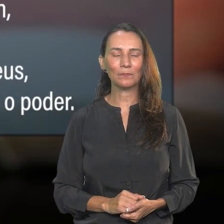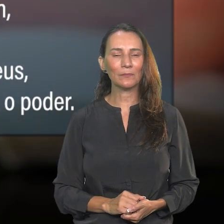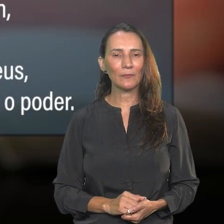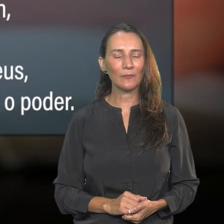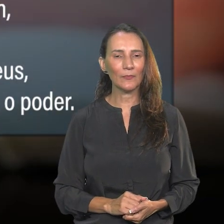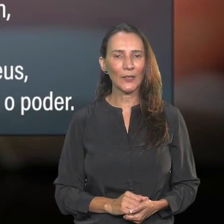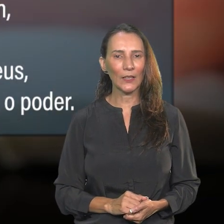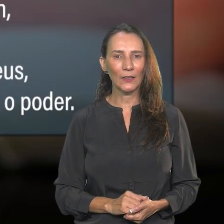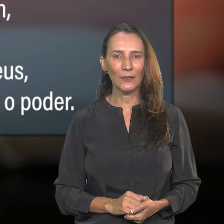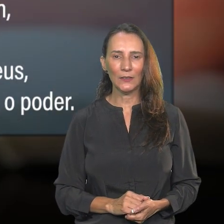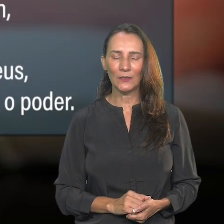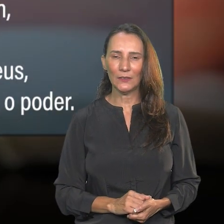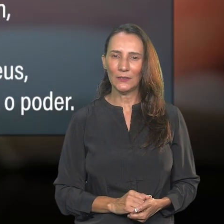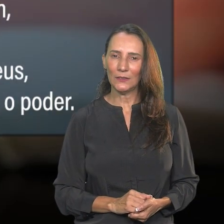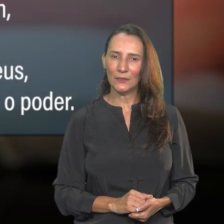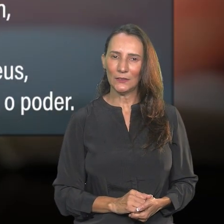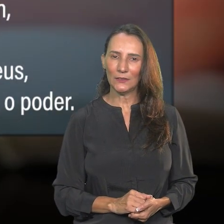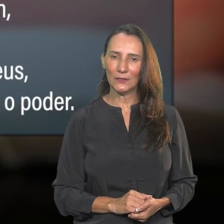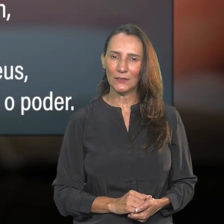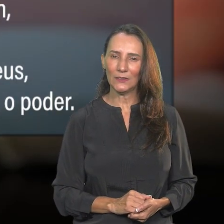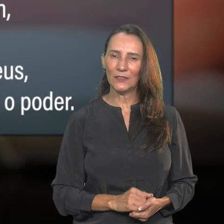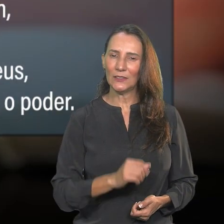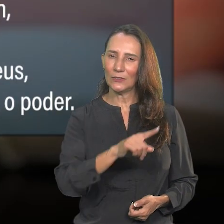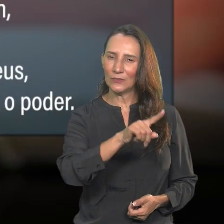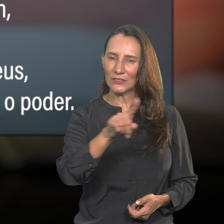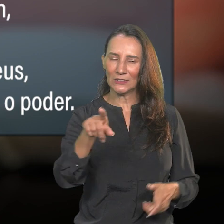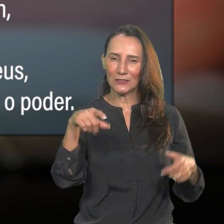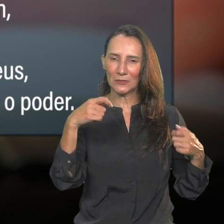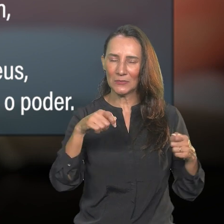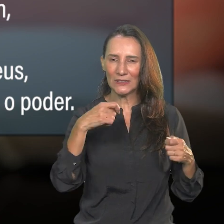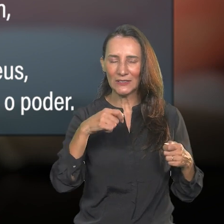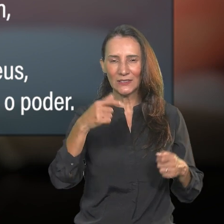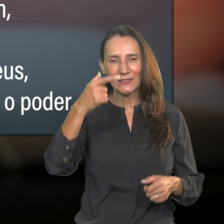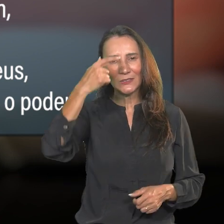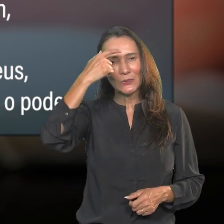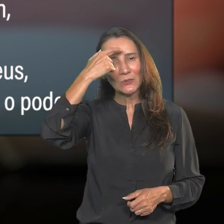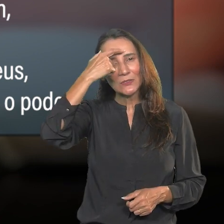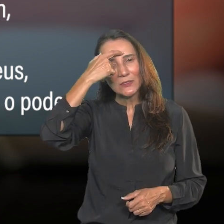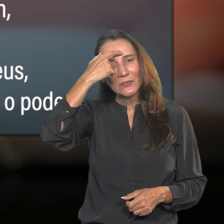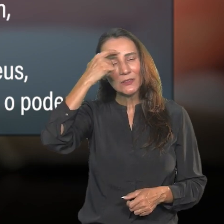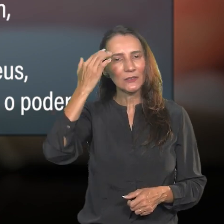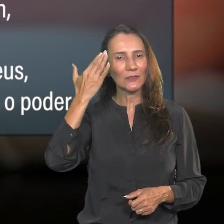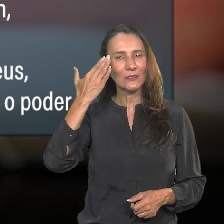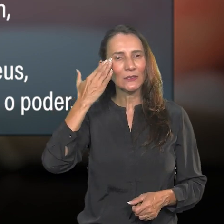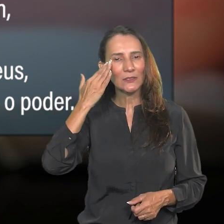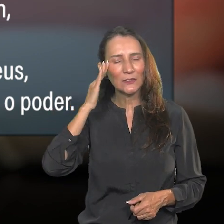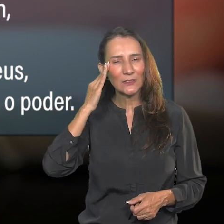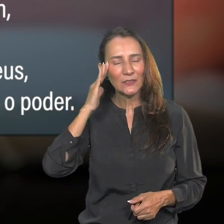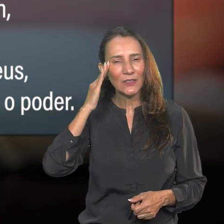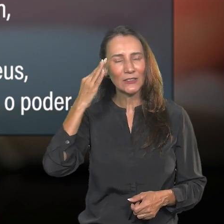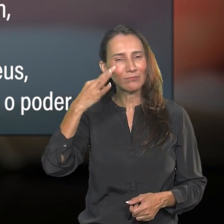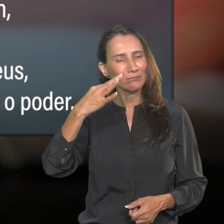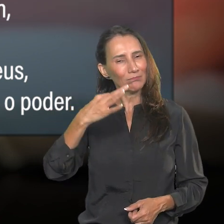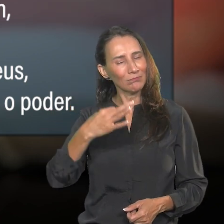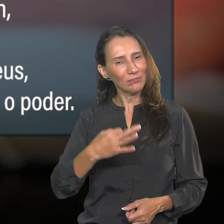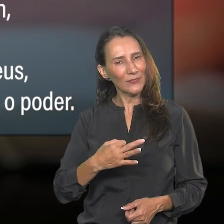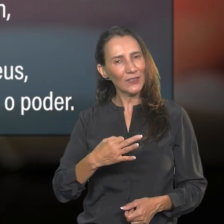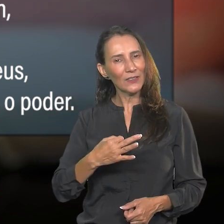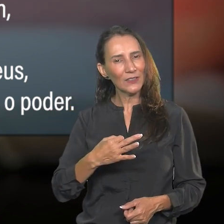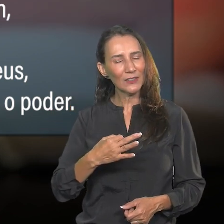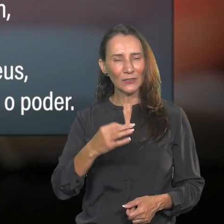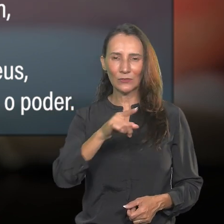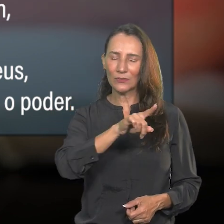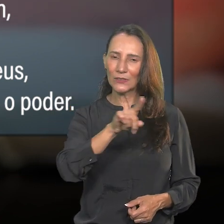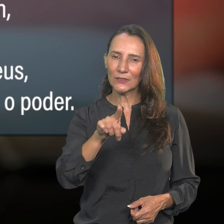Sabe, porém, quer dizer, se conscientize, entenda, compreenda, você